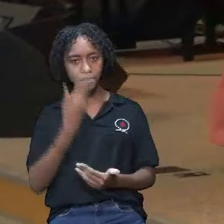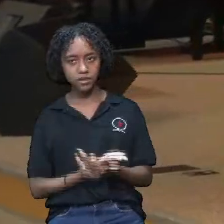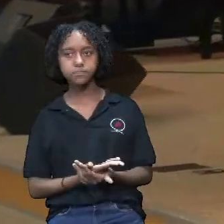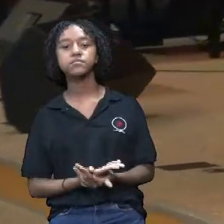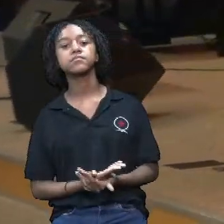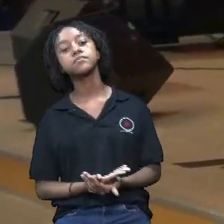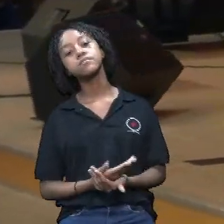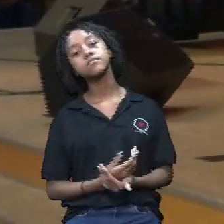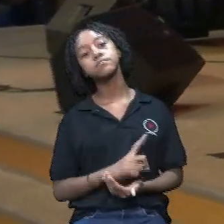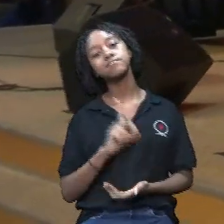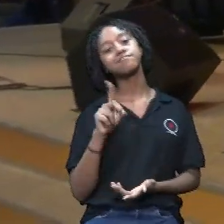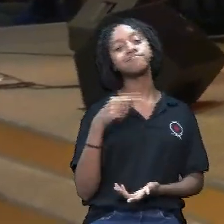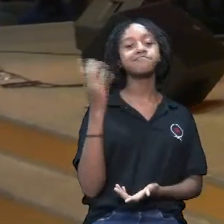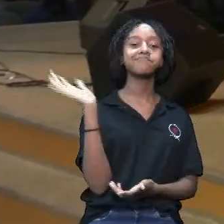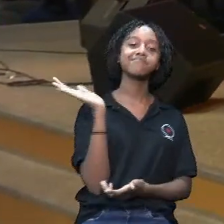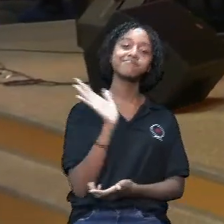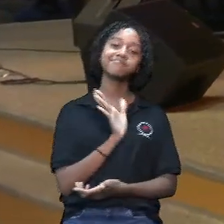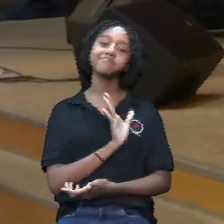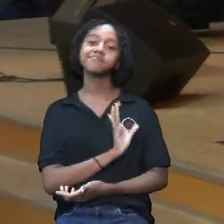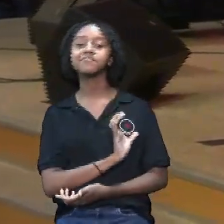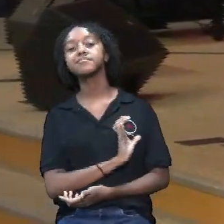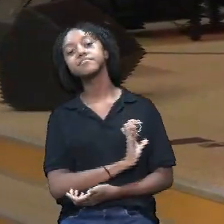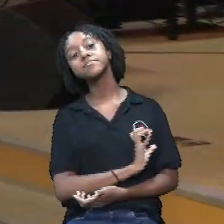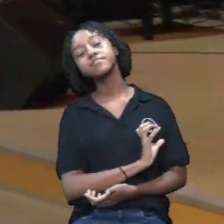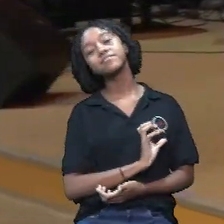Te adoramos, Senhor.